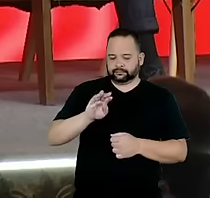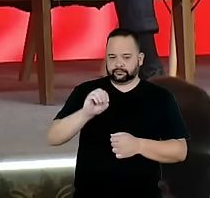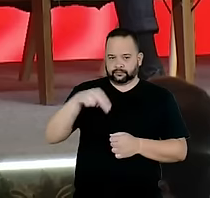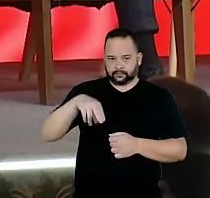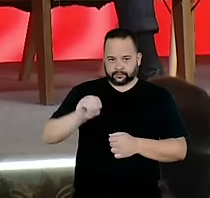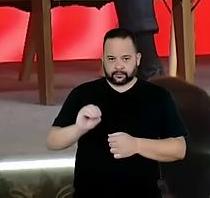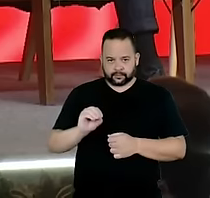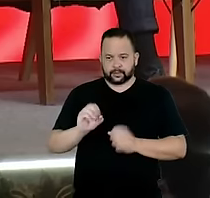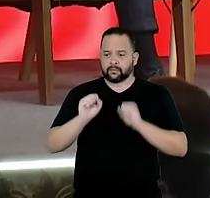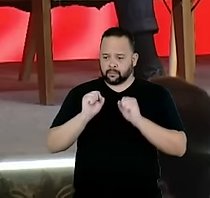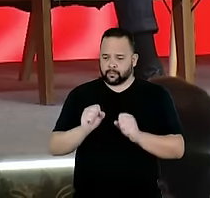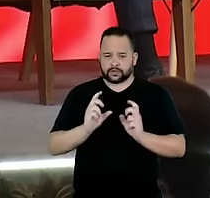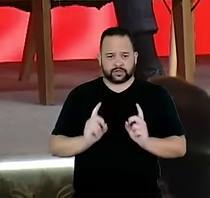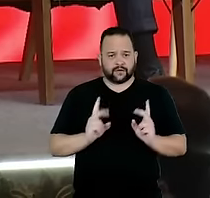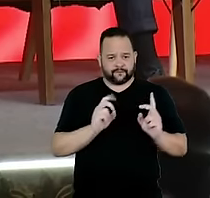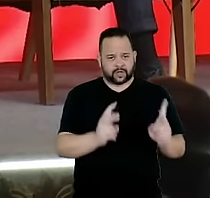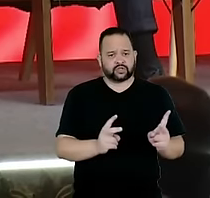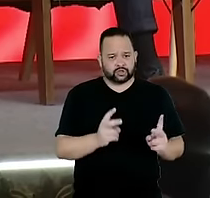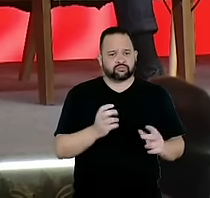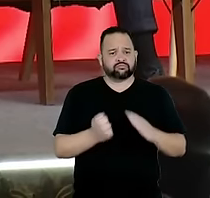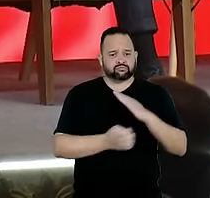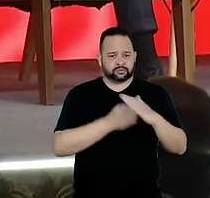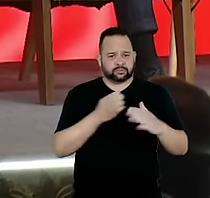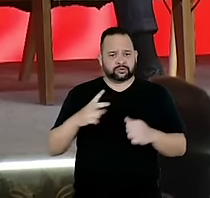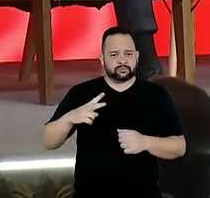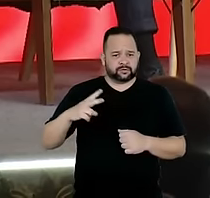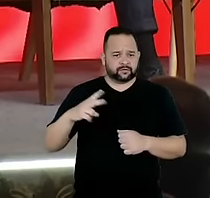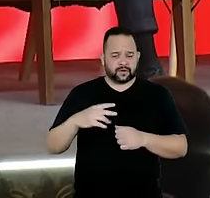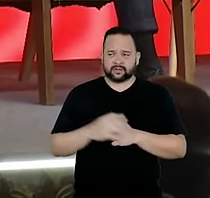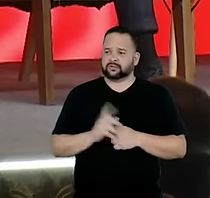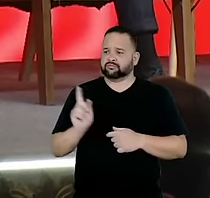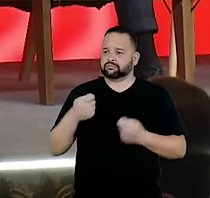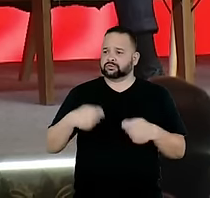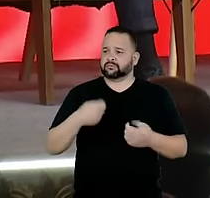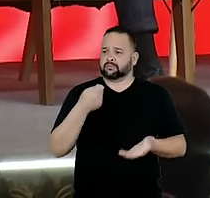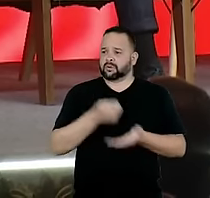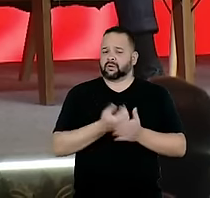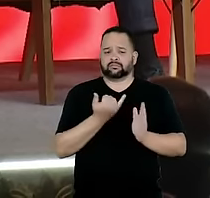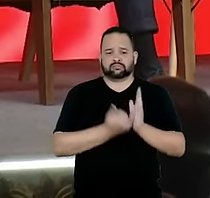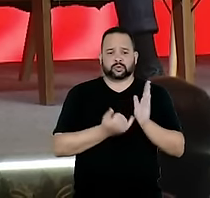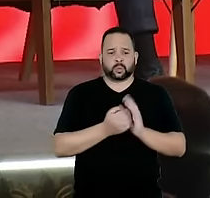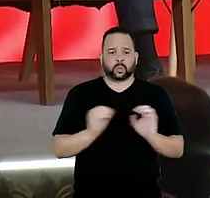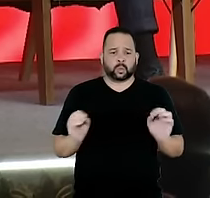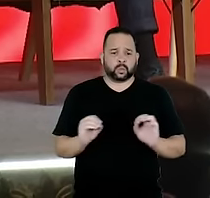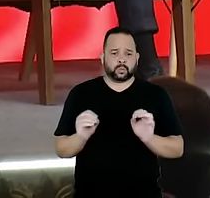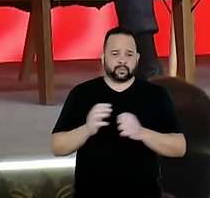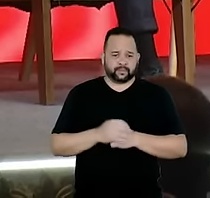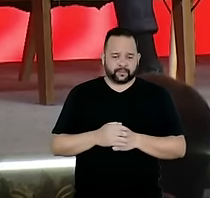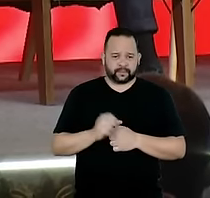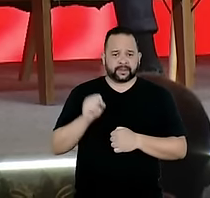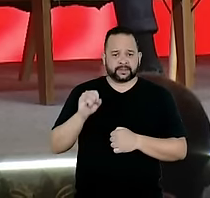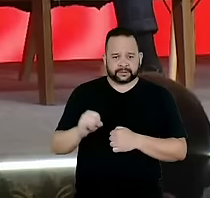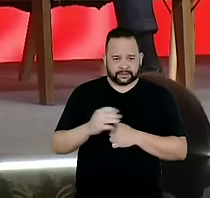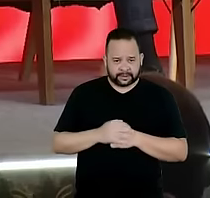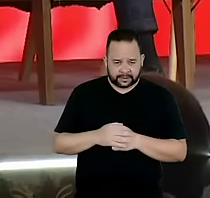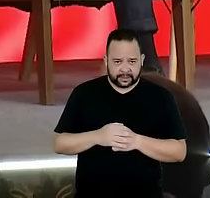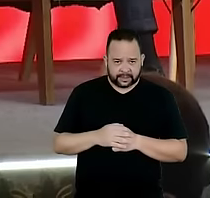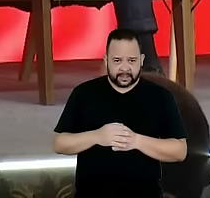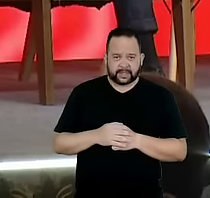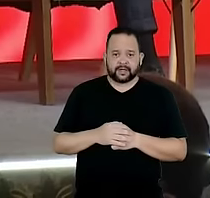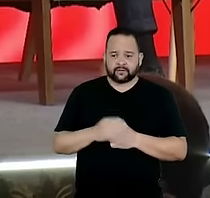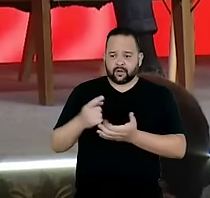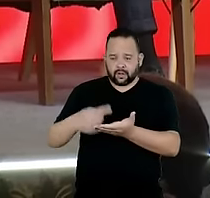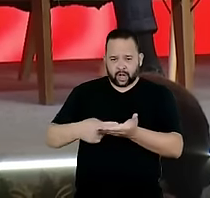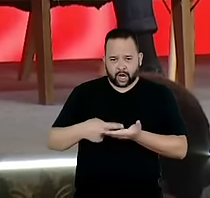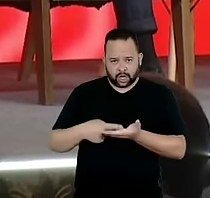nenhum custo regulatório se ele for negociado em mercados públicos com intervenção com intermediação de bancos de investimento